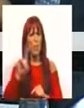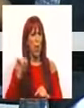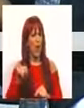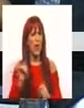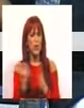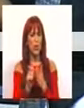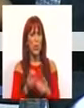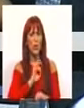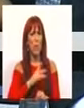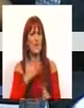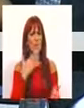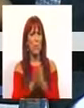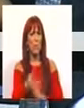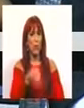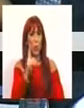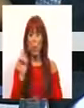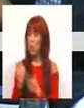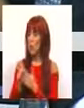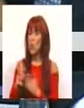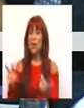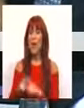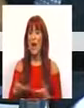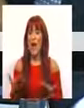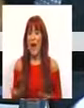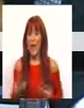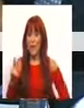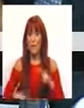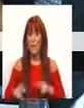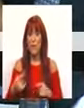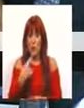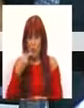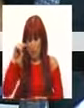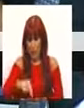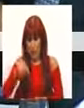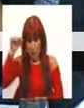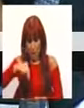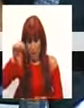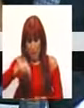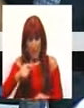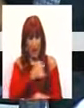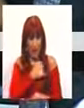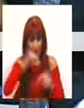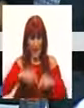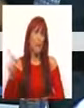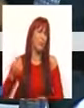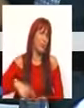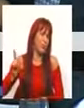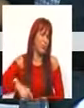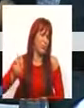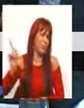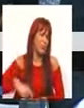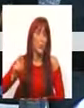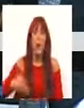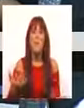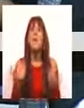esse o critério que os senhores devem utilizar. O critério deve ser o da carga fiscal. Disse-o aqui nesta casa, N vezes.